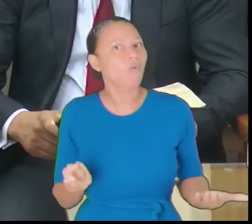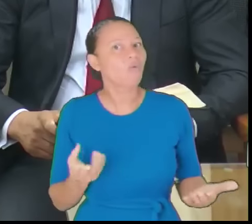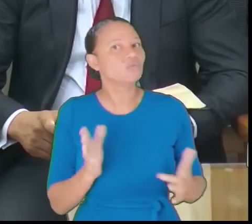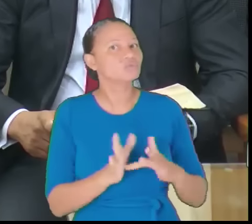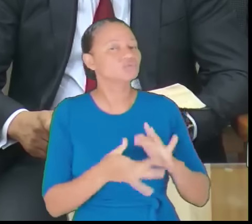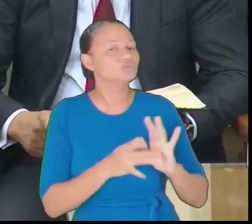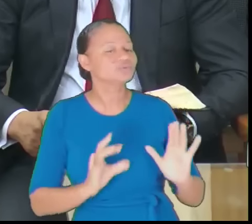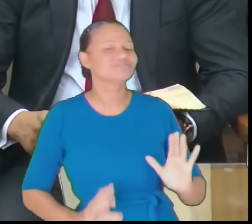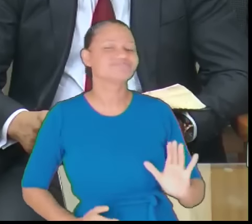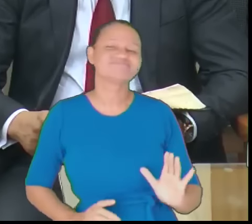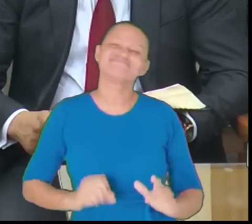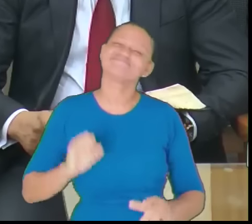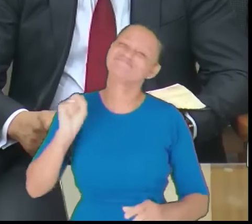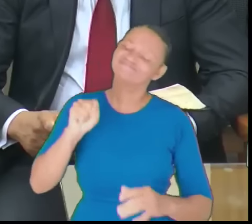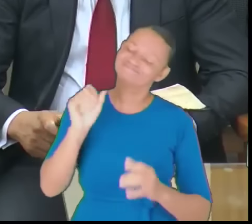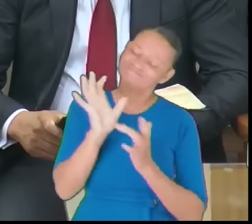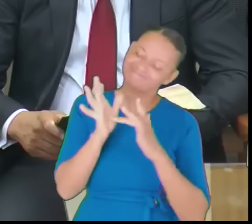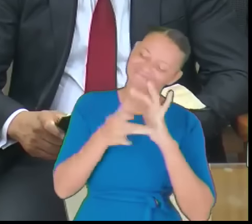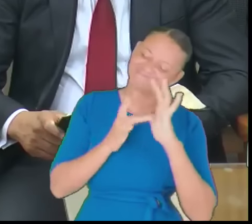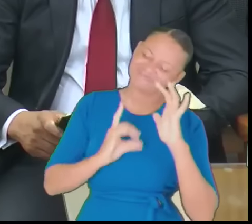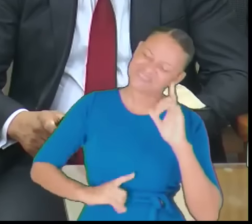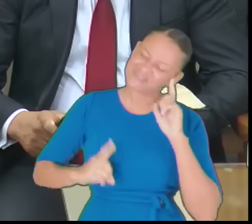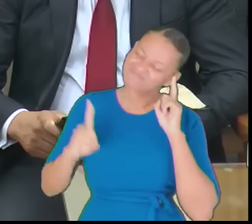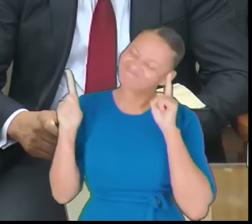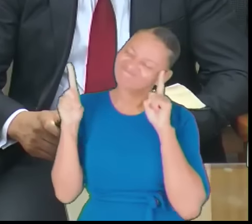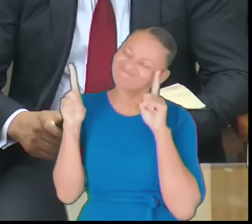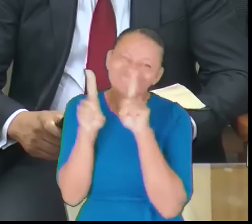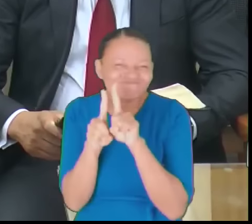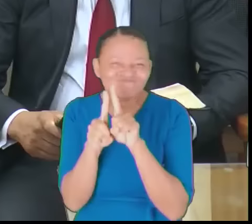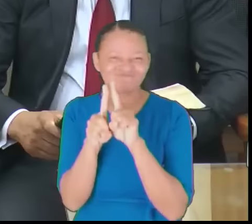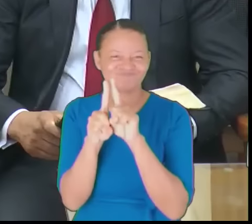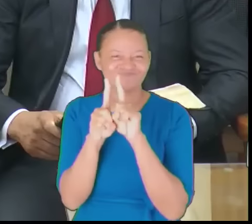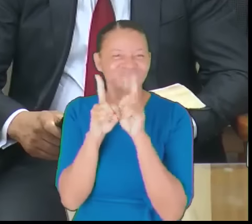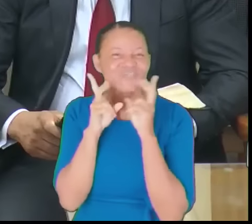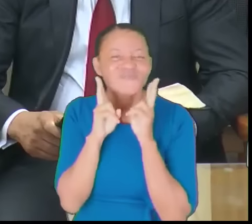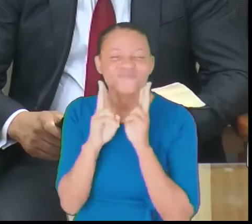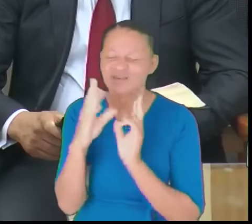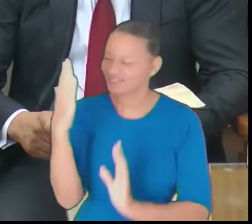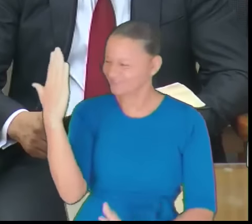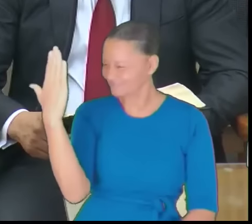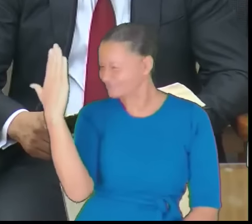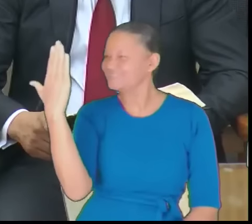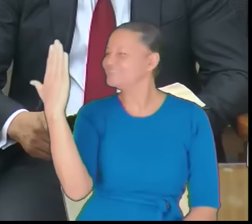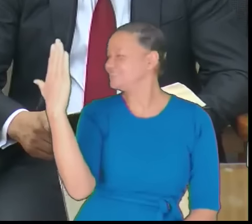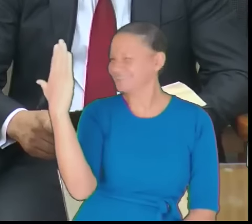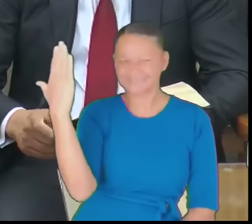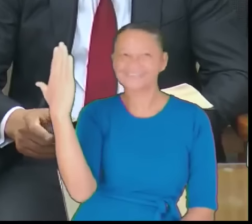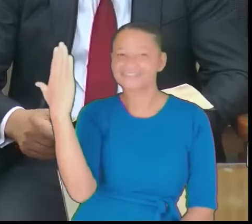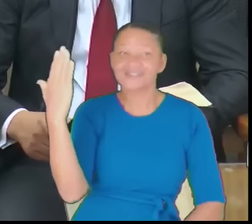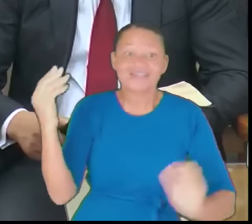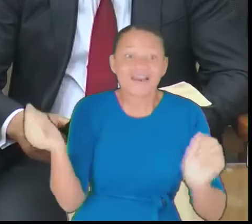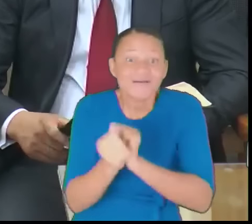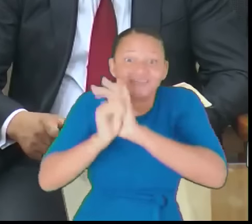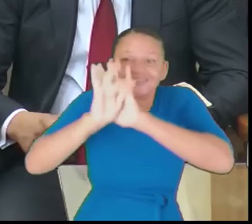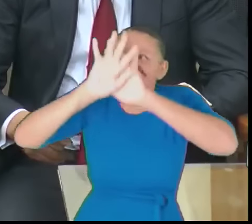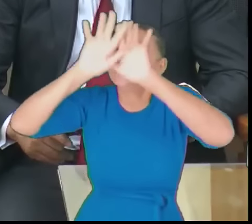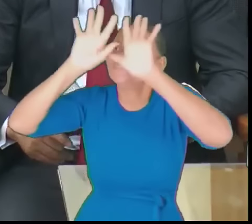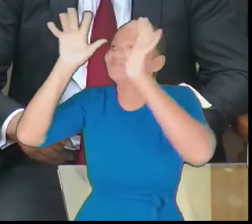É Cristo, mas ela está bem pertinho de Jesus, como um espelho, e a glória de Jesus